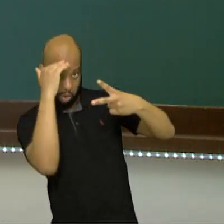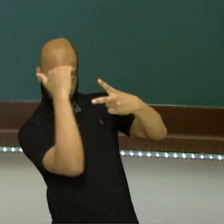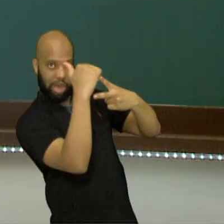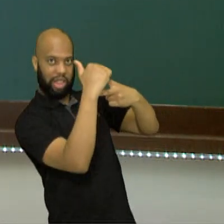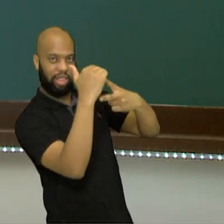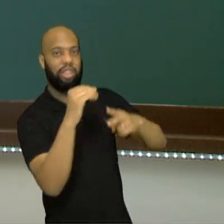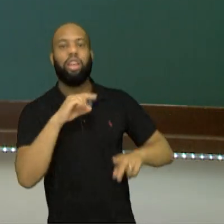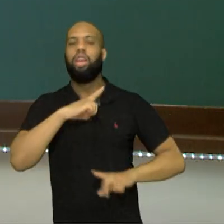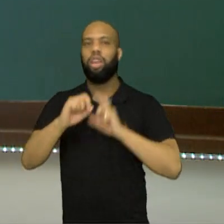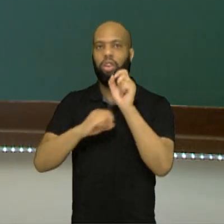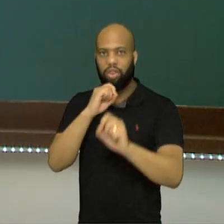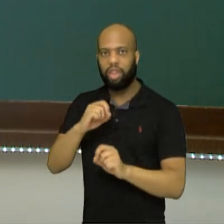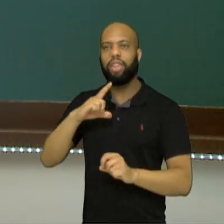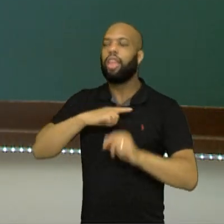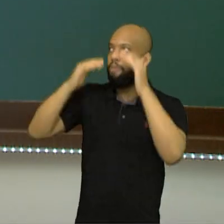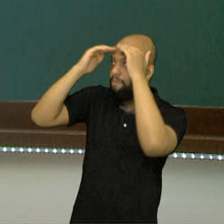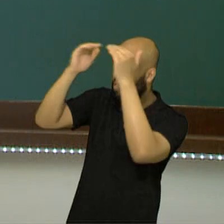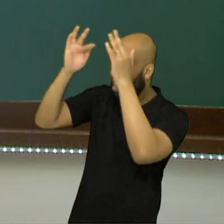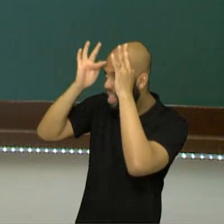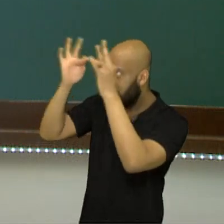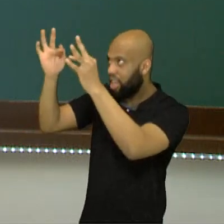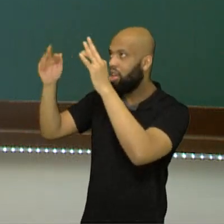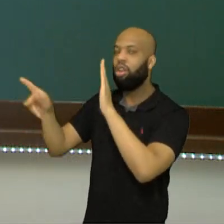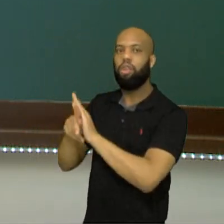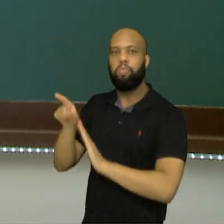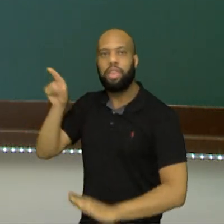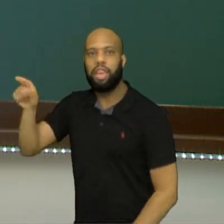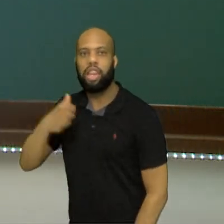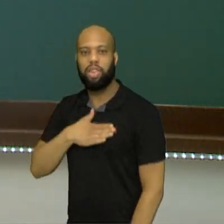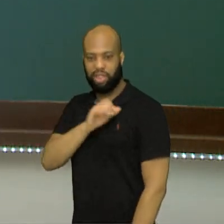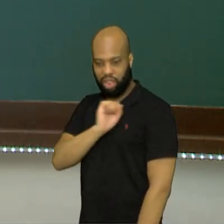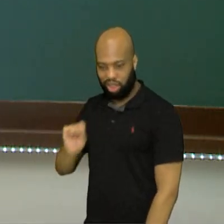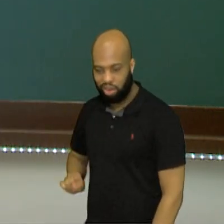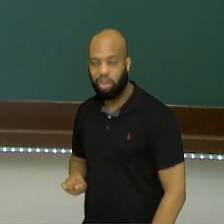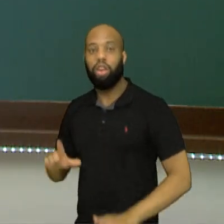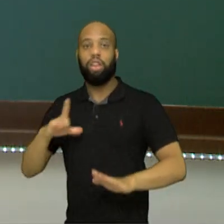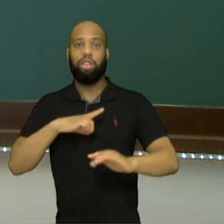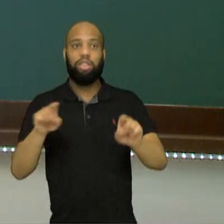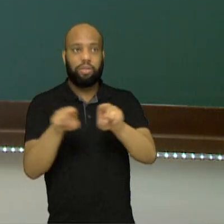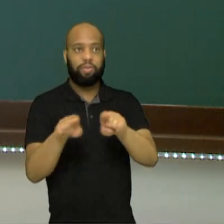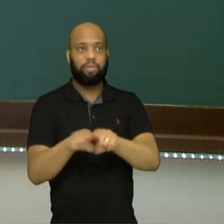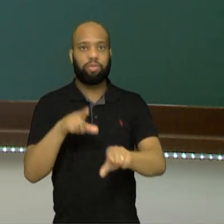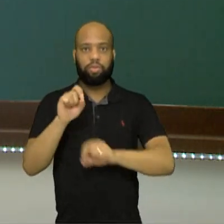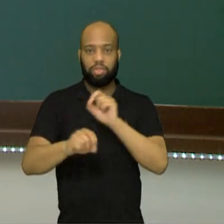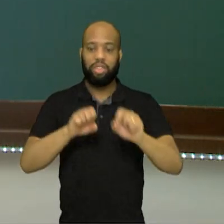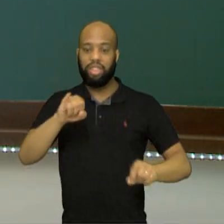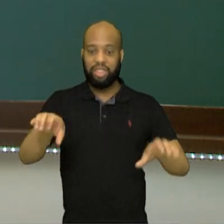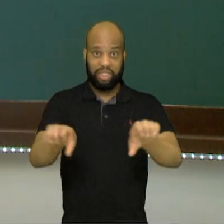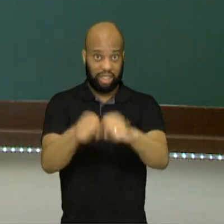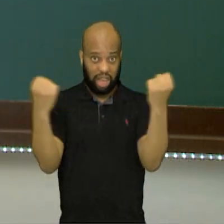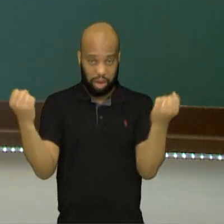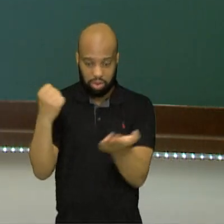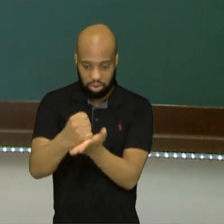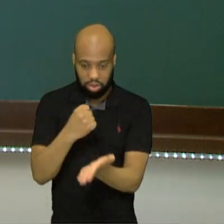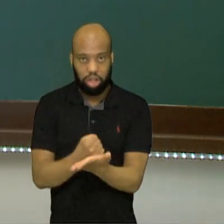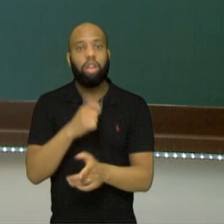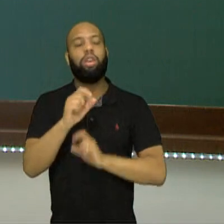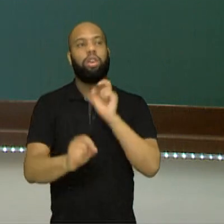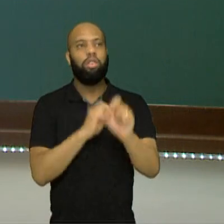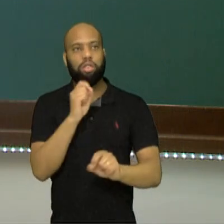dos germânicos, a fidelidade ao meu sucerano, ao meu senhor, né? E o rompimento do acordo poderia ser considerado